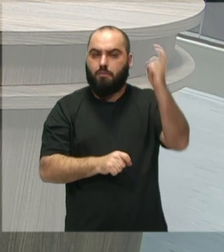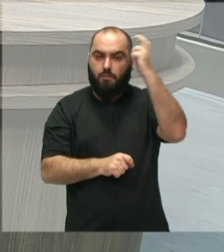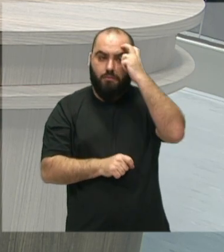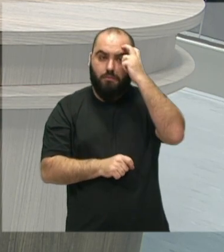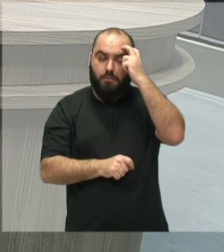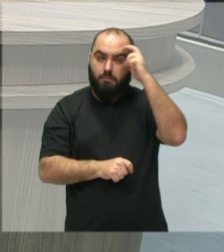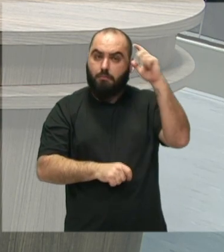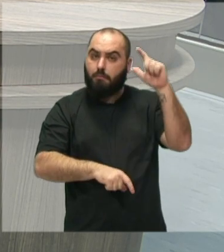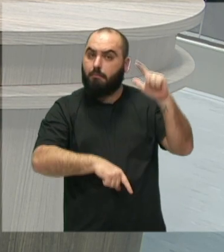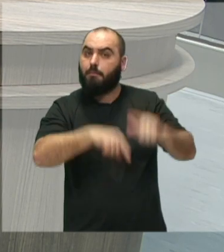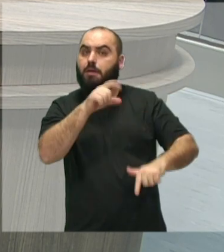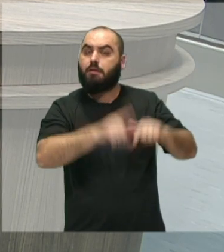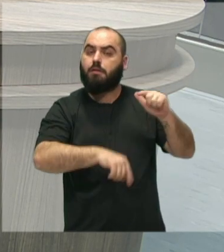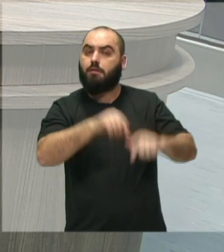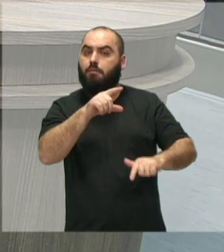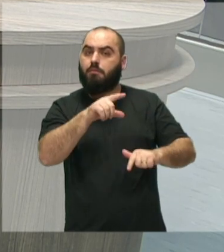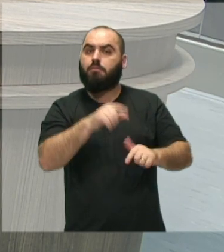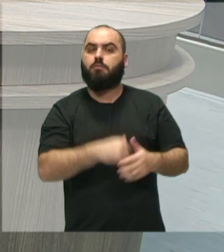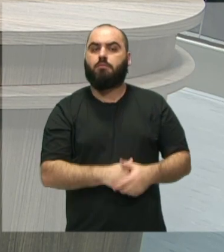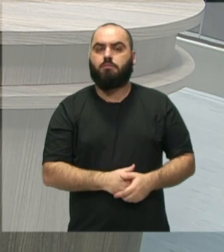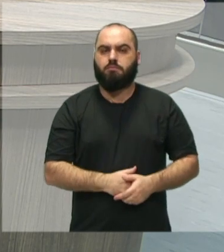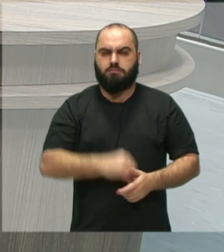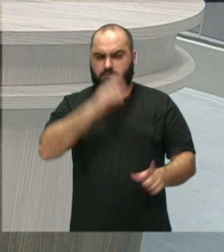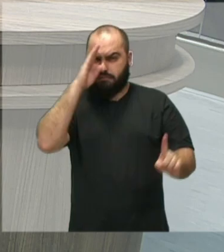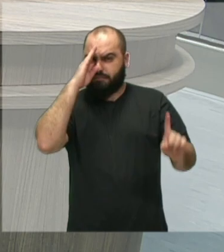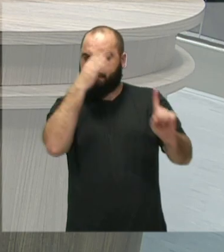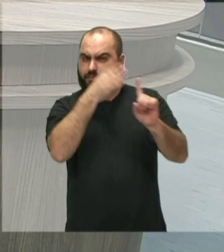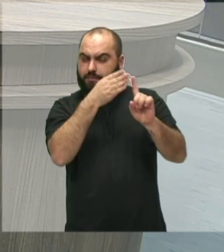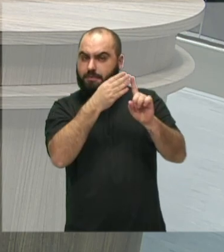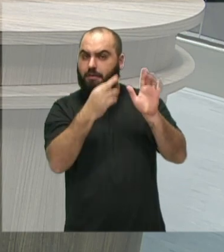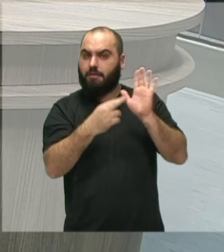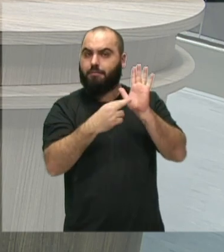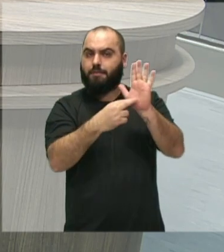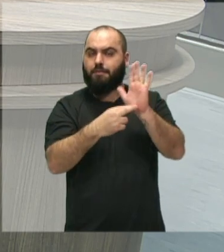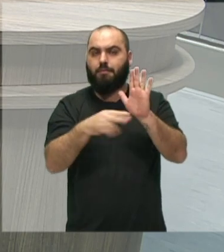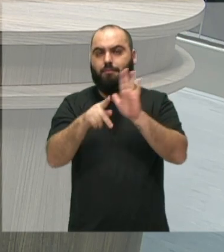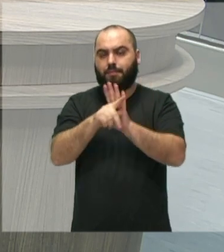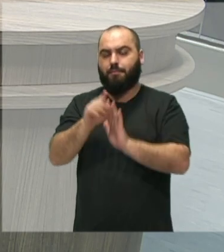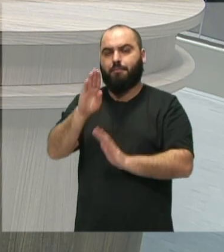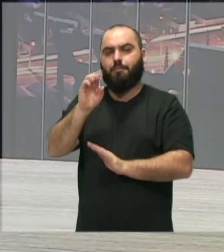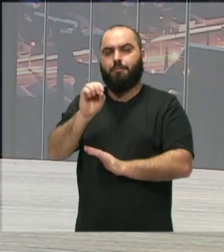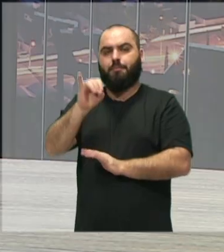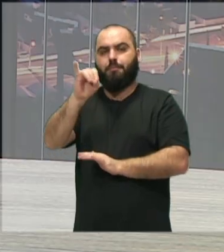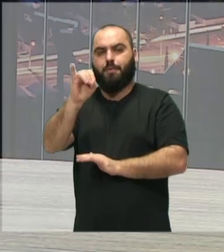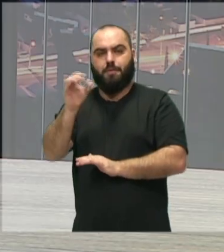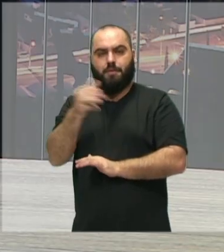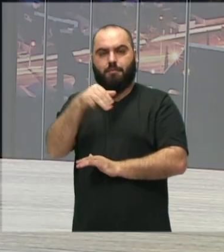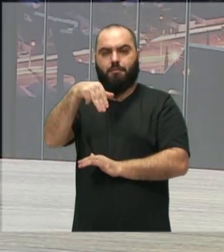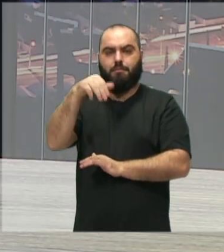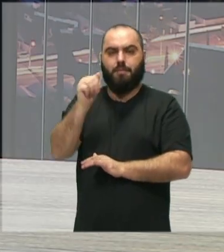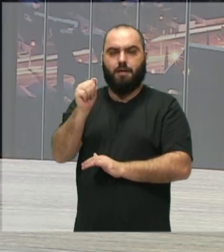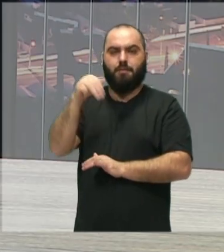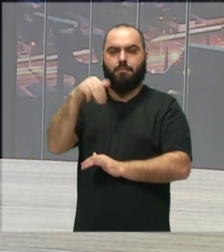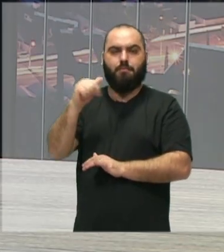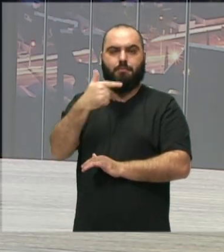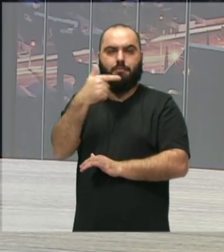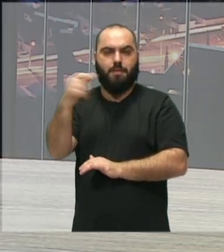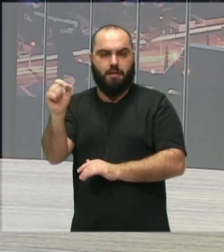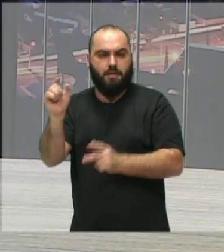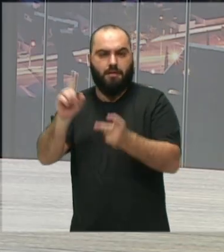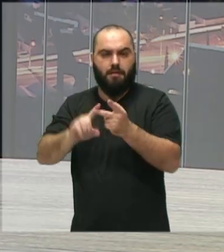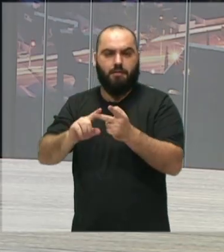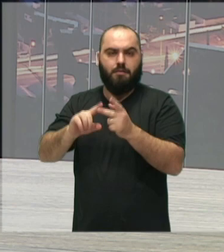imaterial, principalmente aquela representada pelo boi de mamão, das comunidades negras,